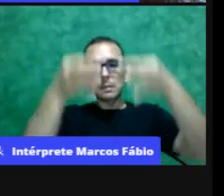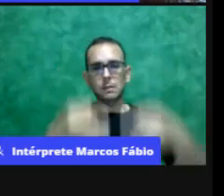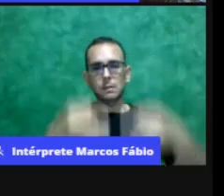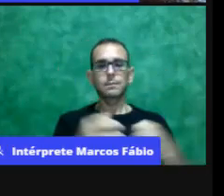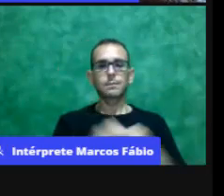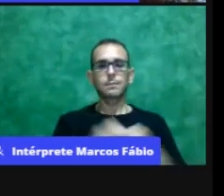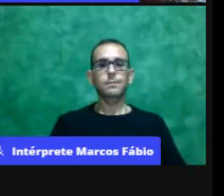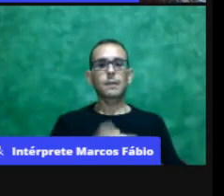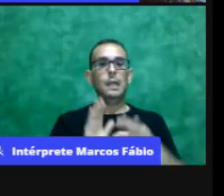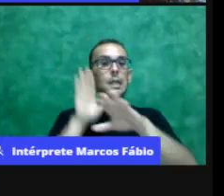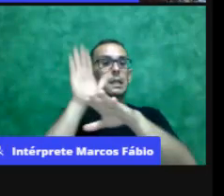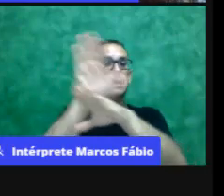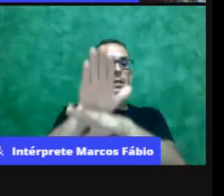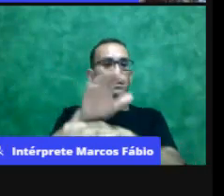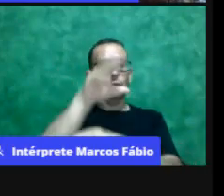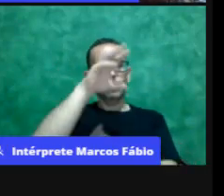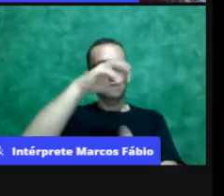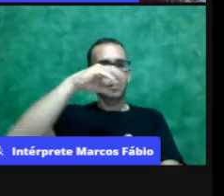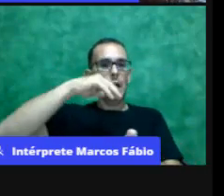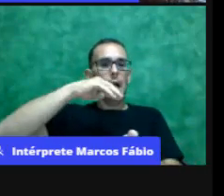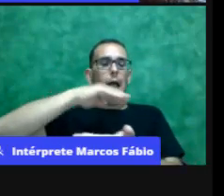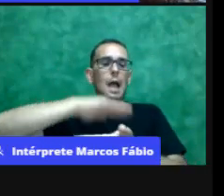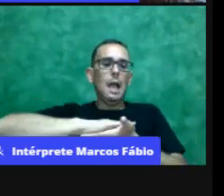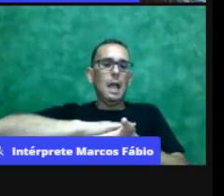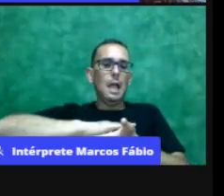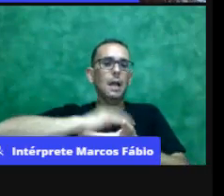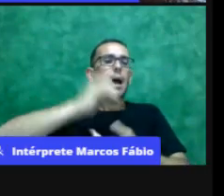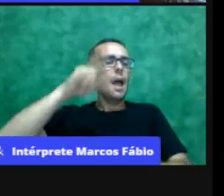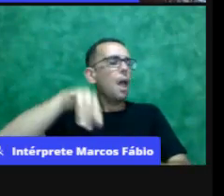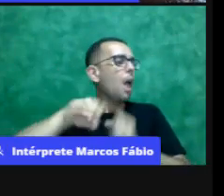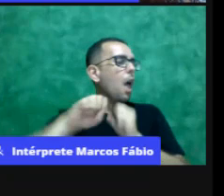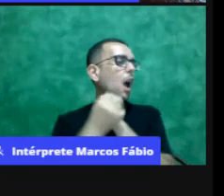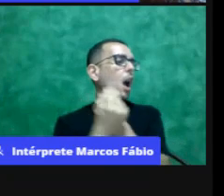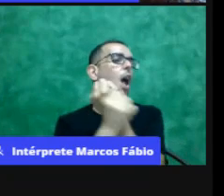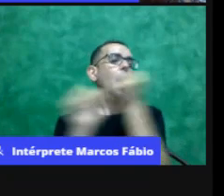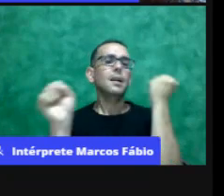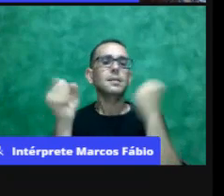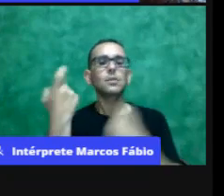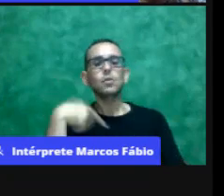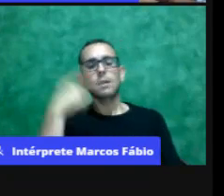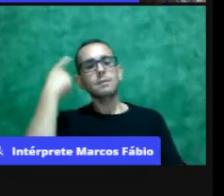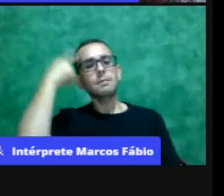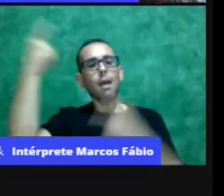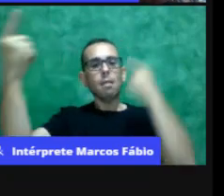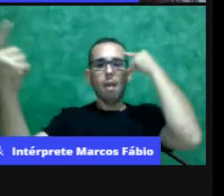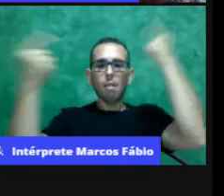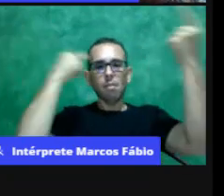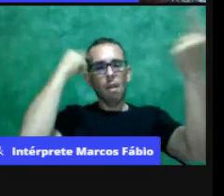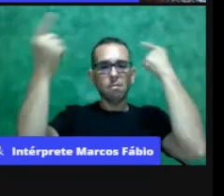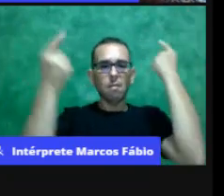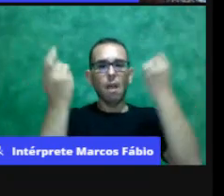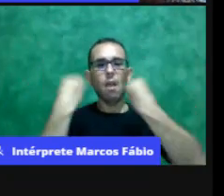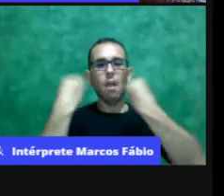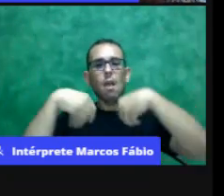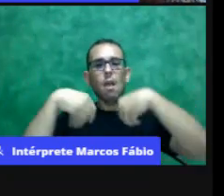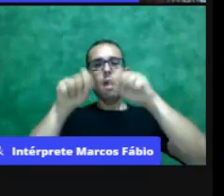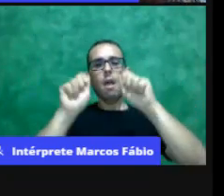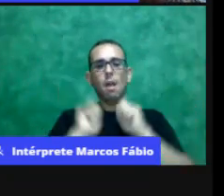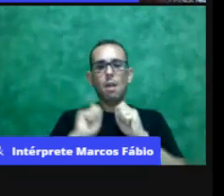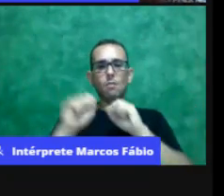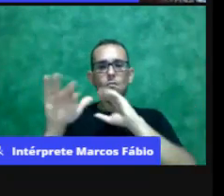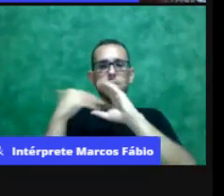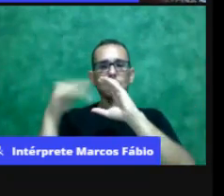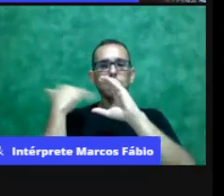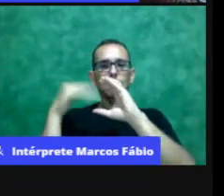né? A rede é muito grande, então vários da equipe nos deram ideias a partir dos vídeos que vocês nos